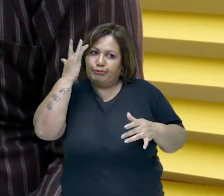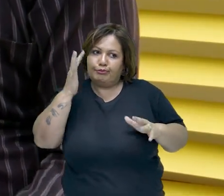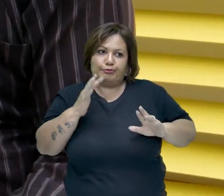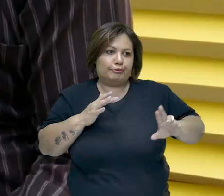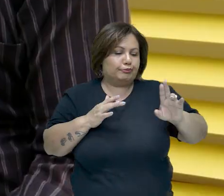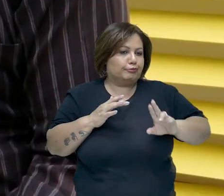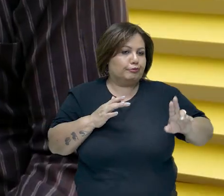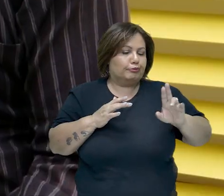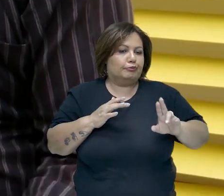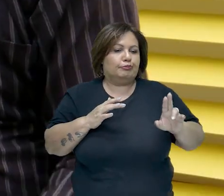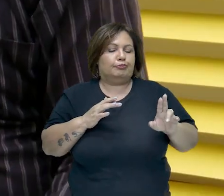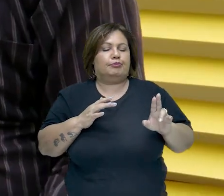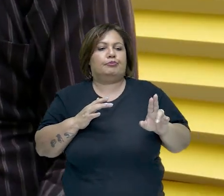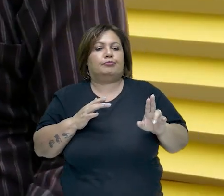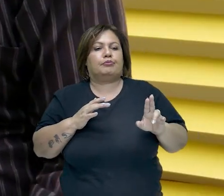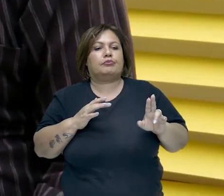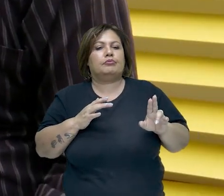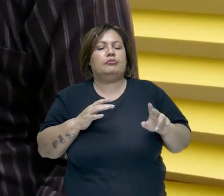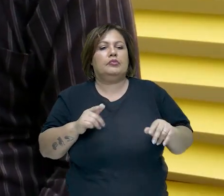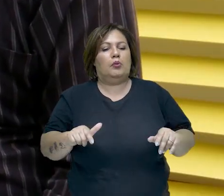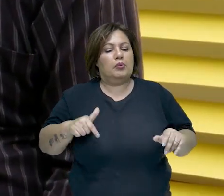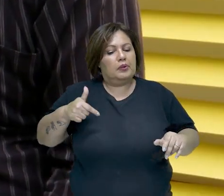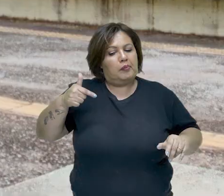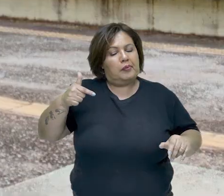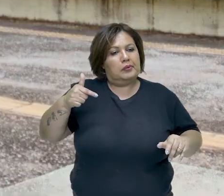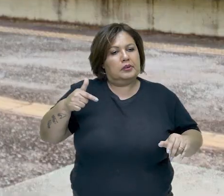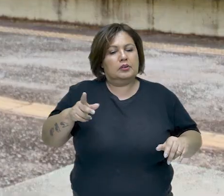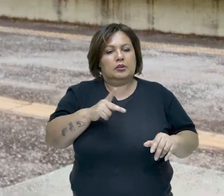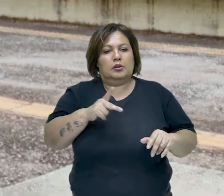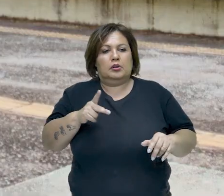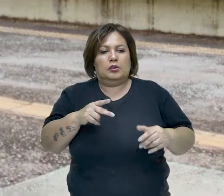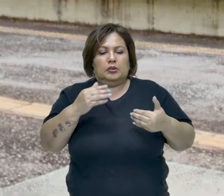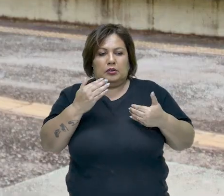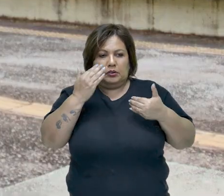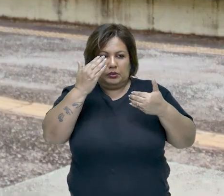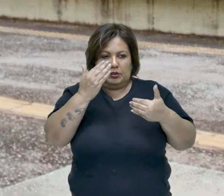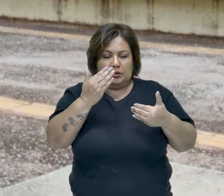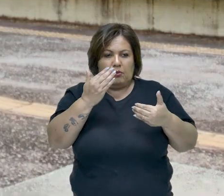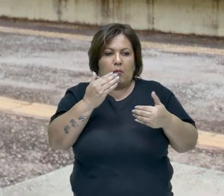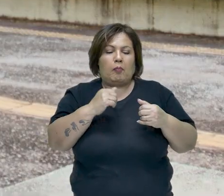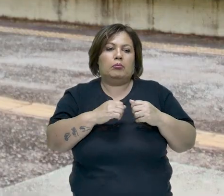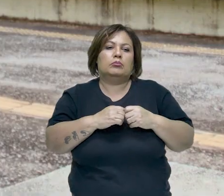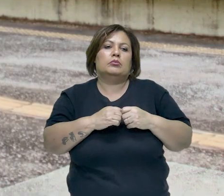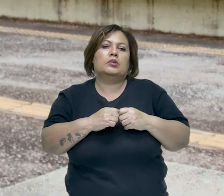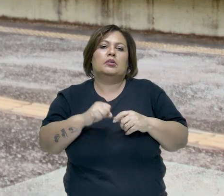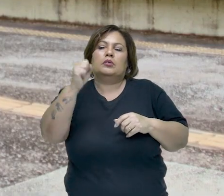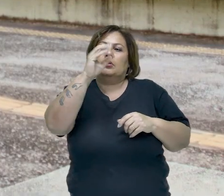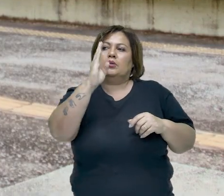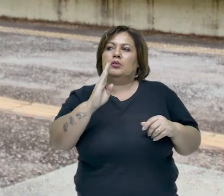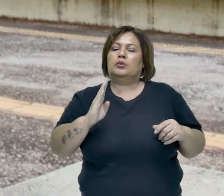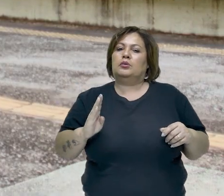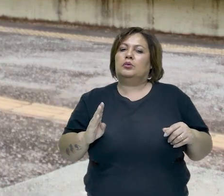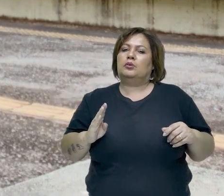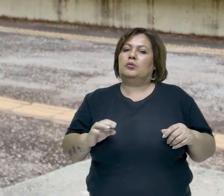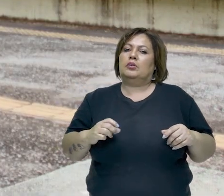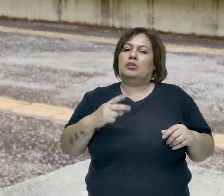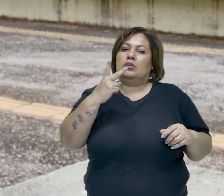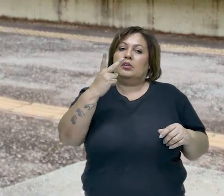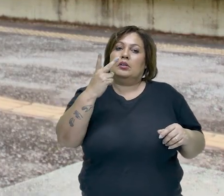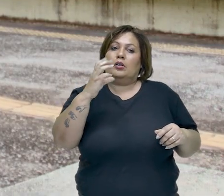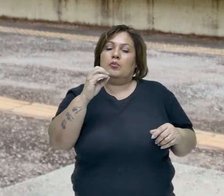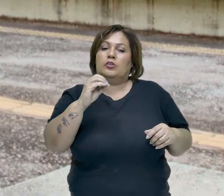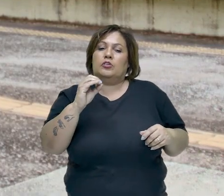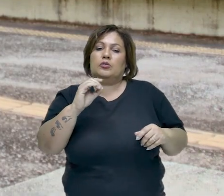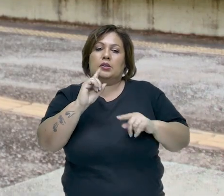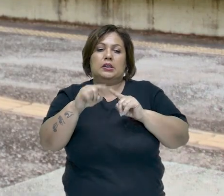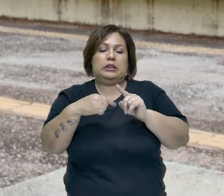que, porventura, esteja portando a arma. Professor, o número de armas registradas no Brasil cresceu mais de